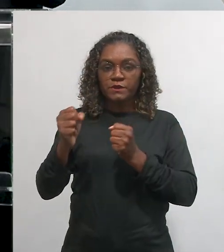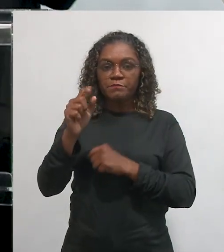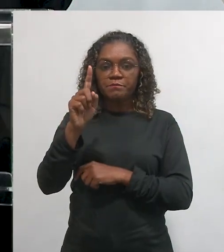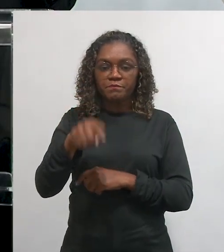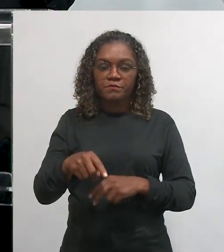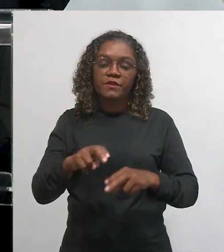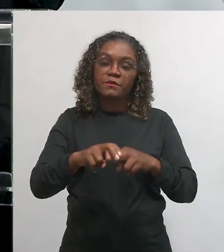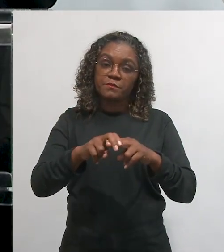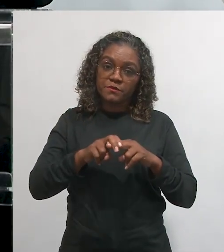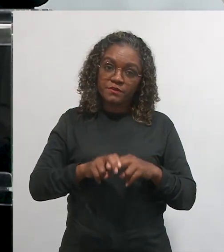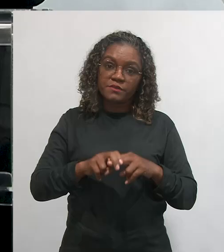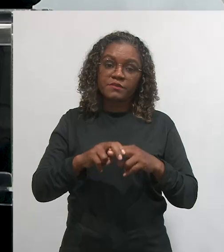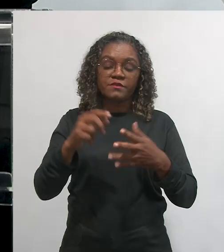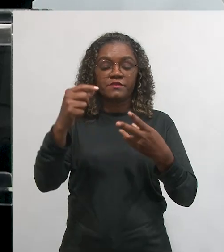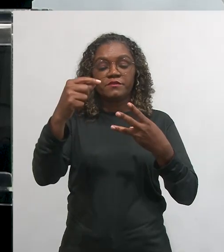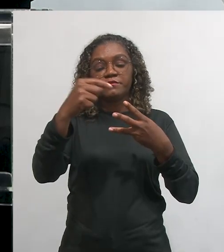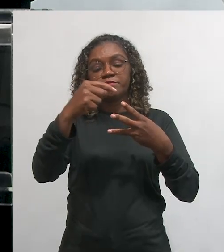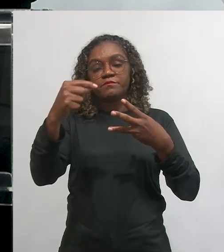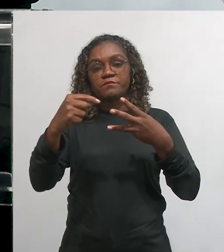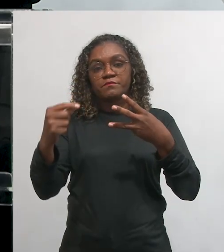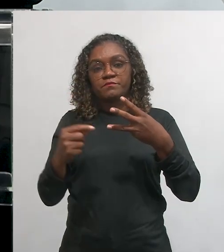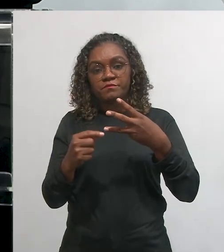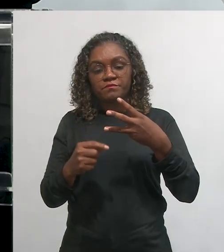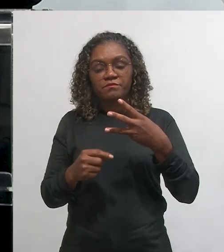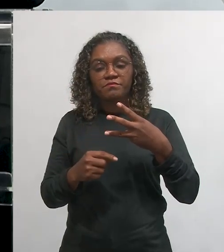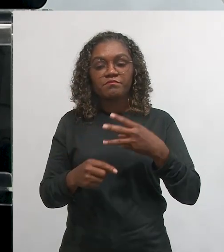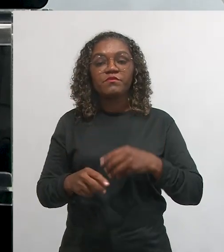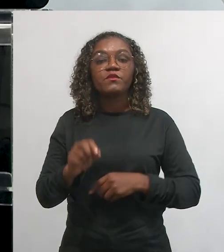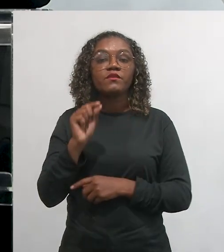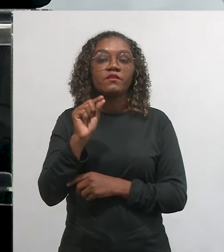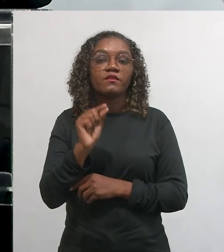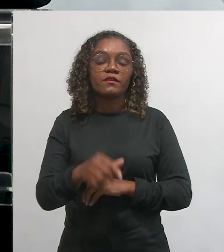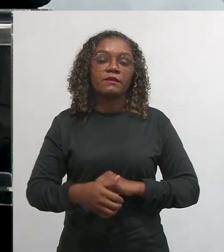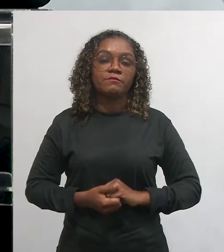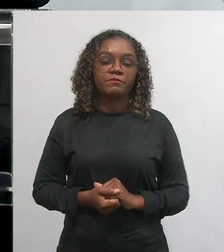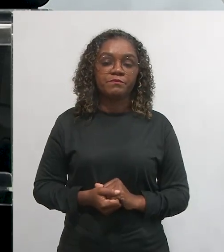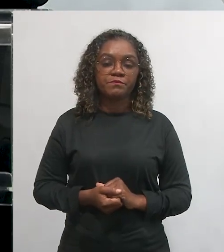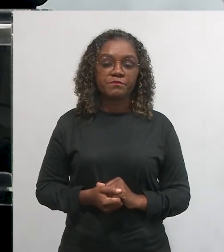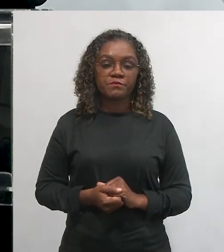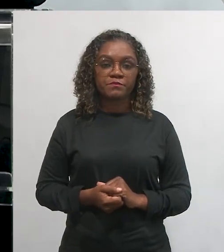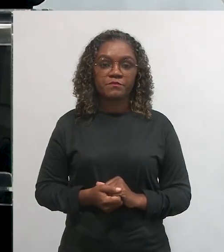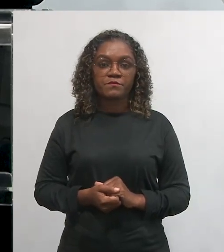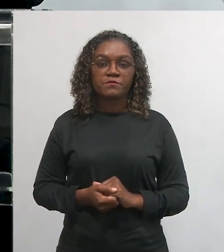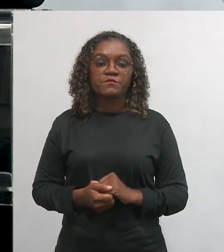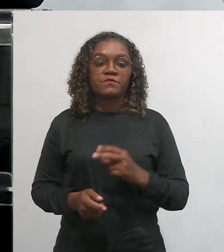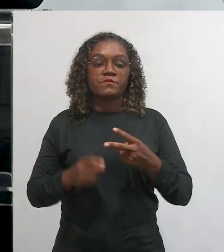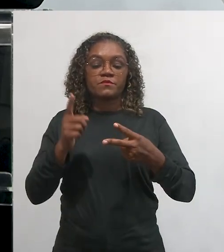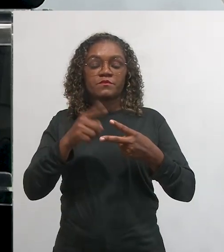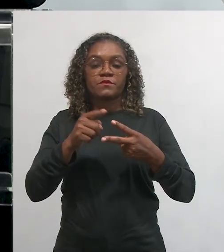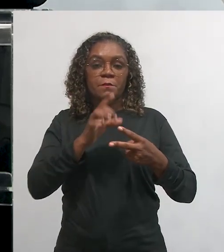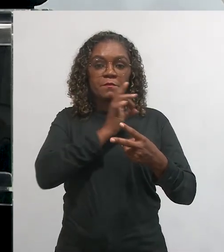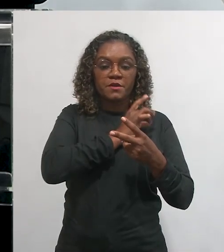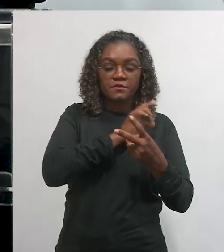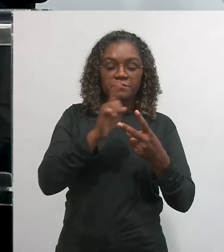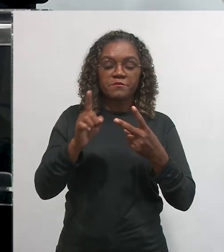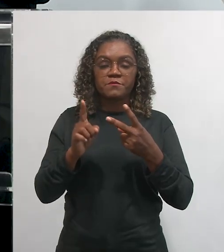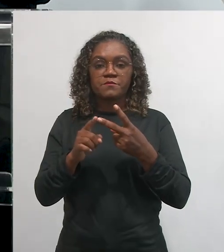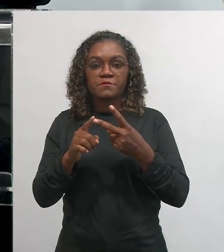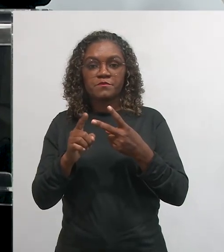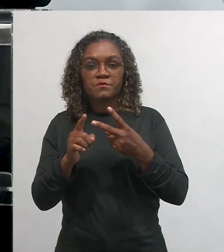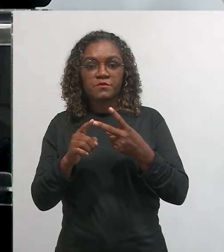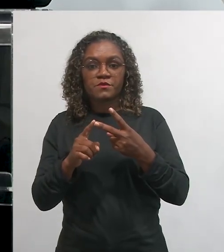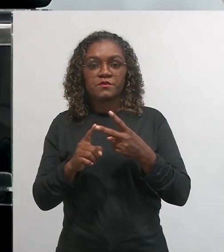atributos, o medo em Hobbes, a propriedade em Locke e a liberdade em Rousseau,